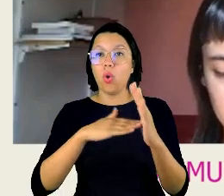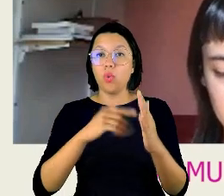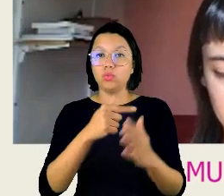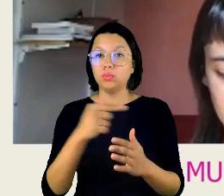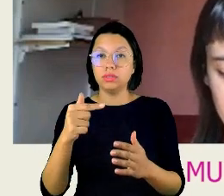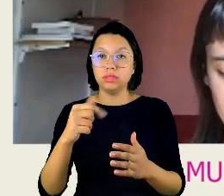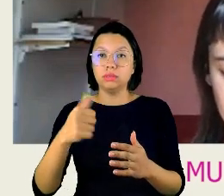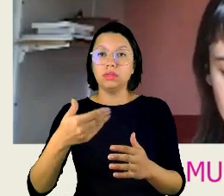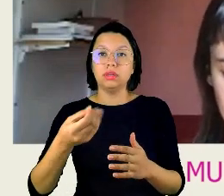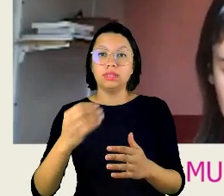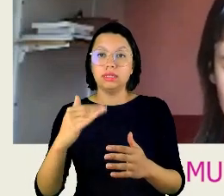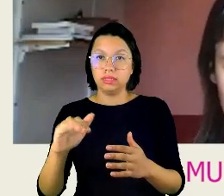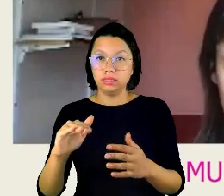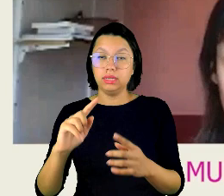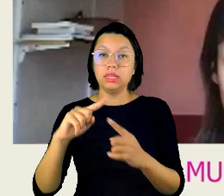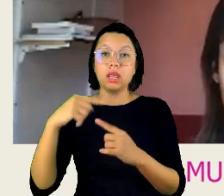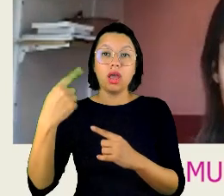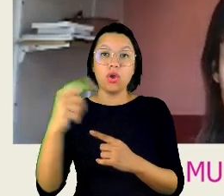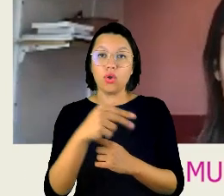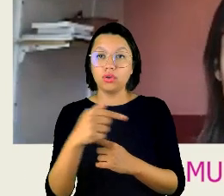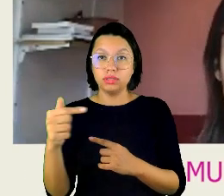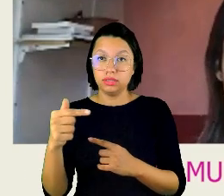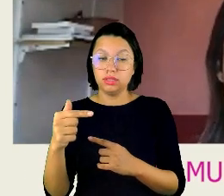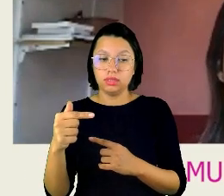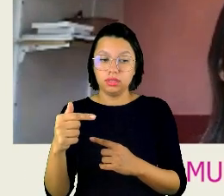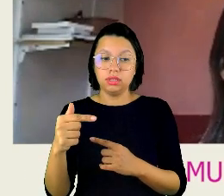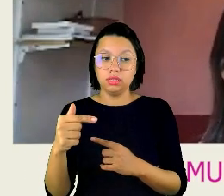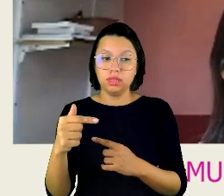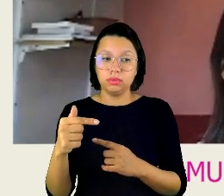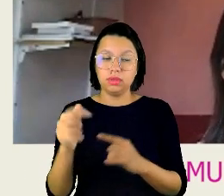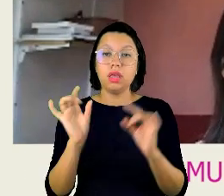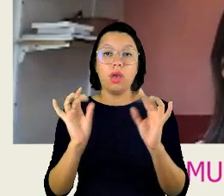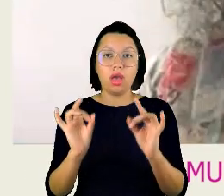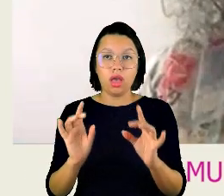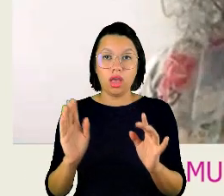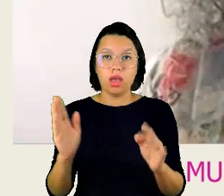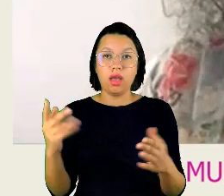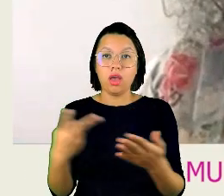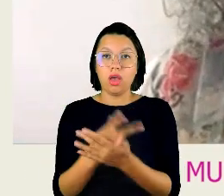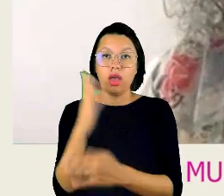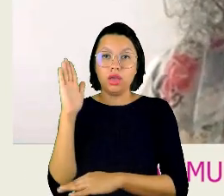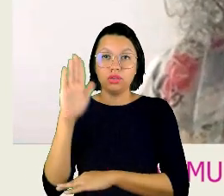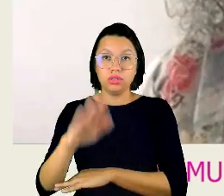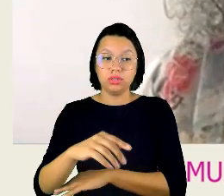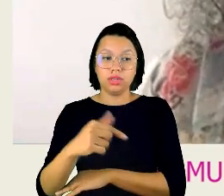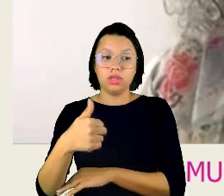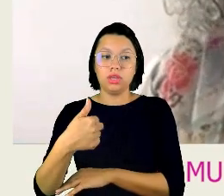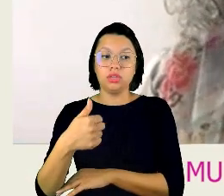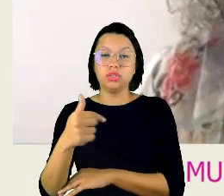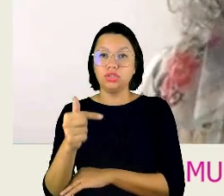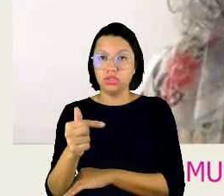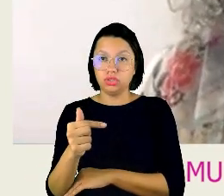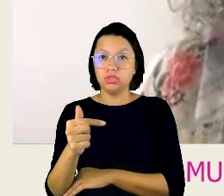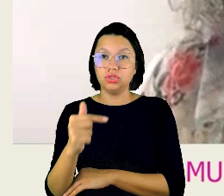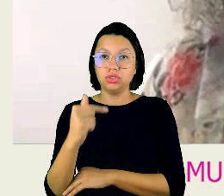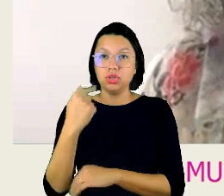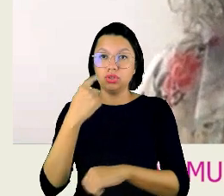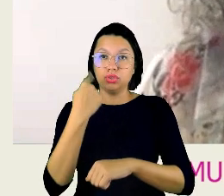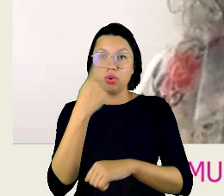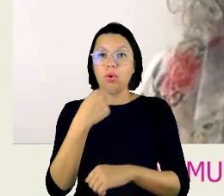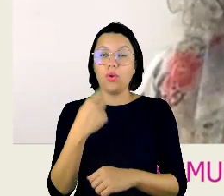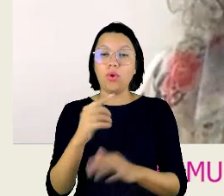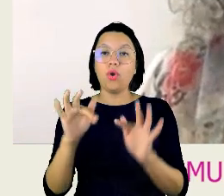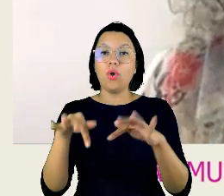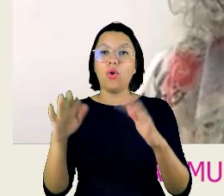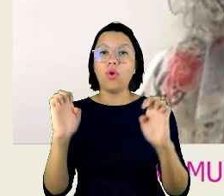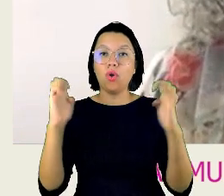29, também às 10h30, e na próxima semana, excepcionalmente, acontecerá de tarde, às 17 horas. No fim do evento,